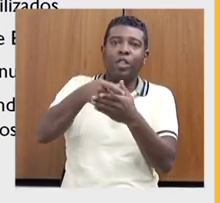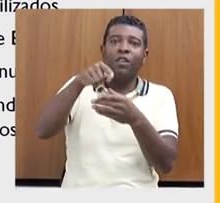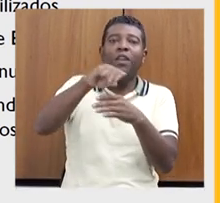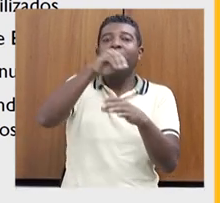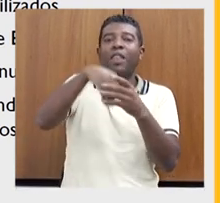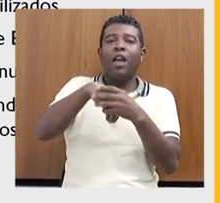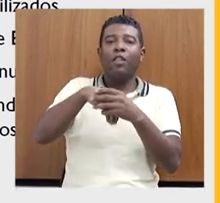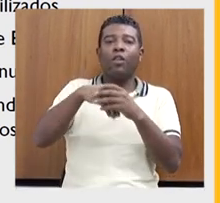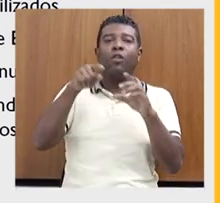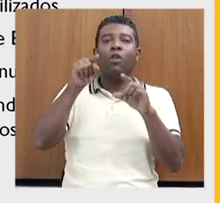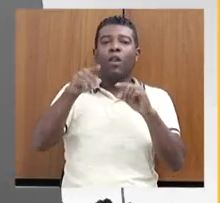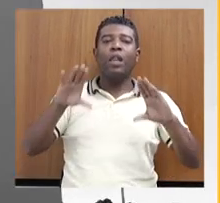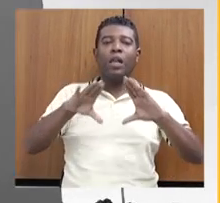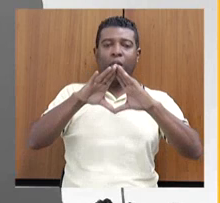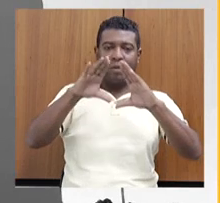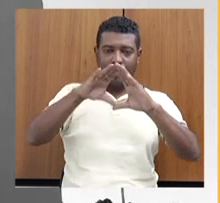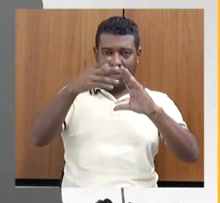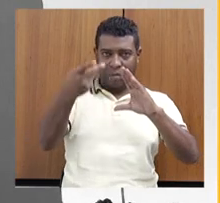Legislativa. Pois não...